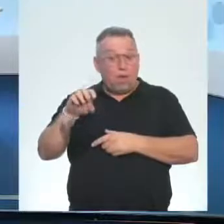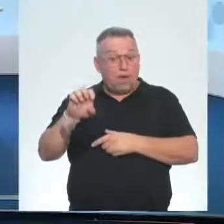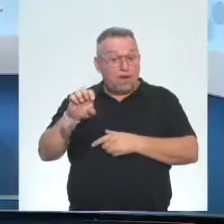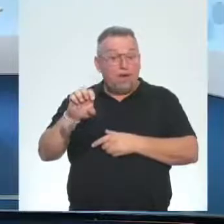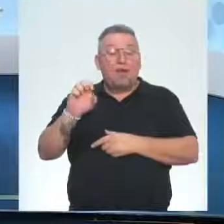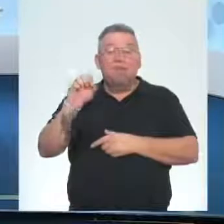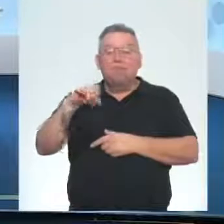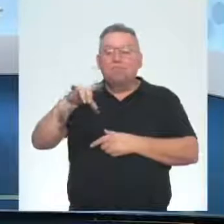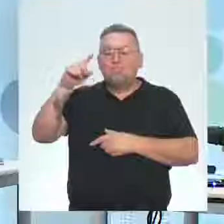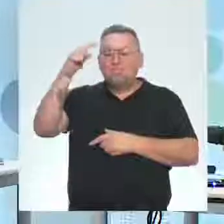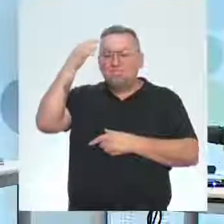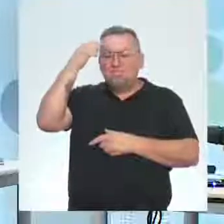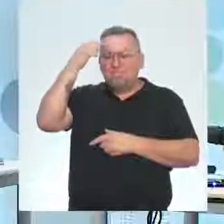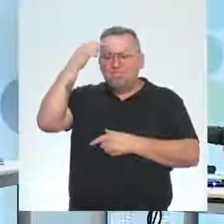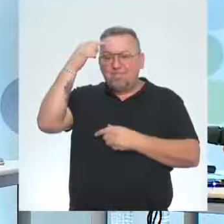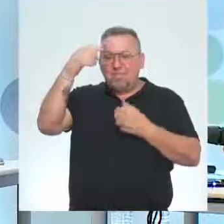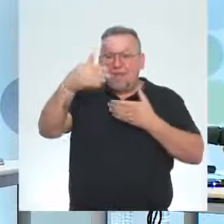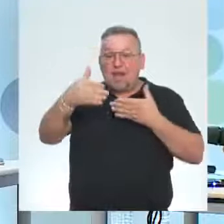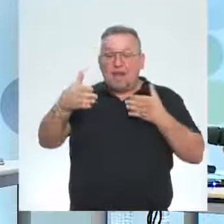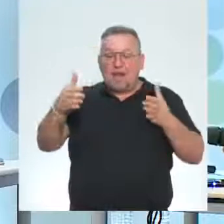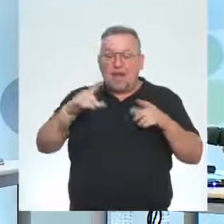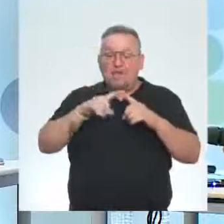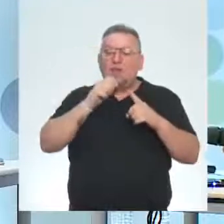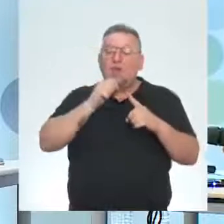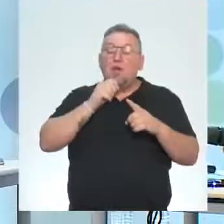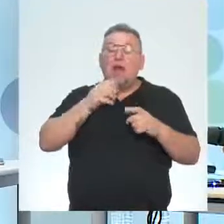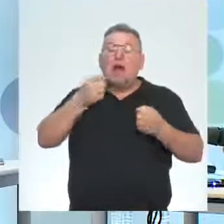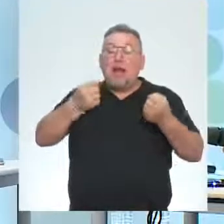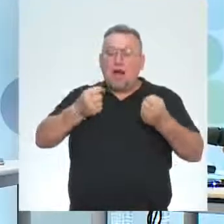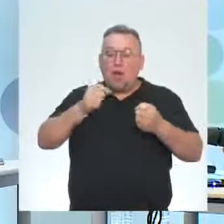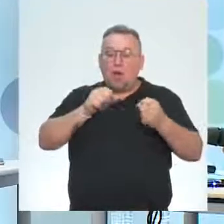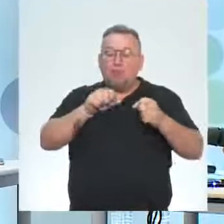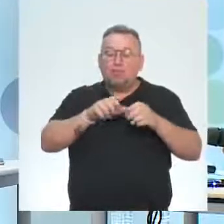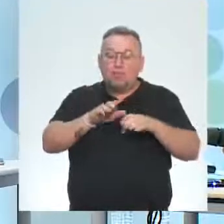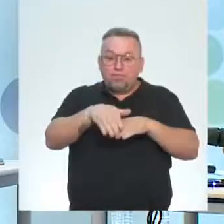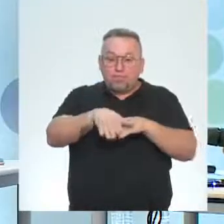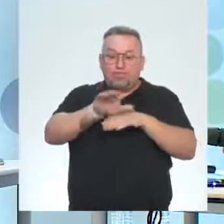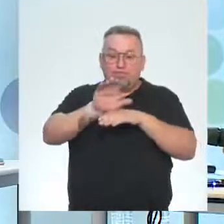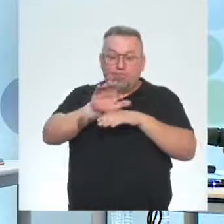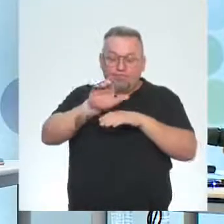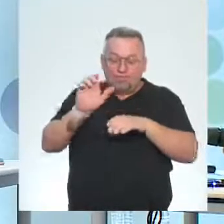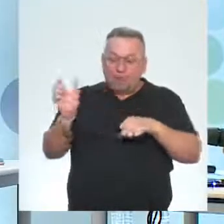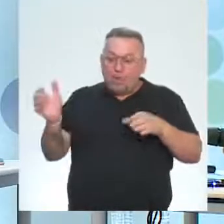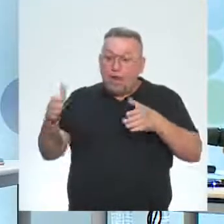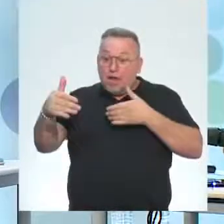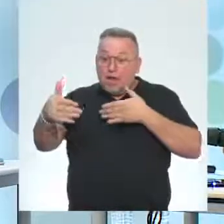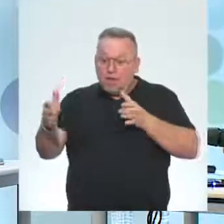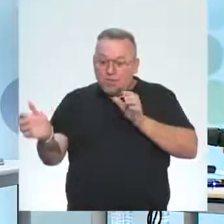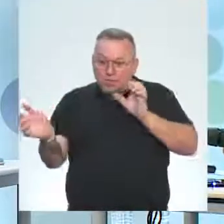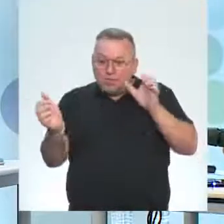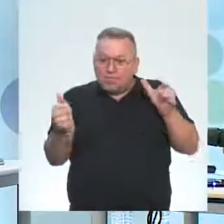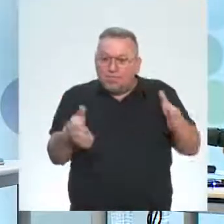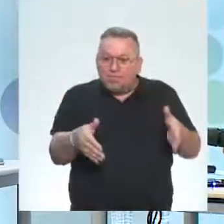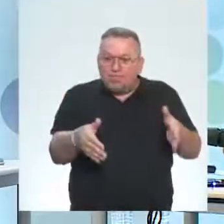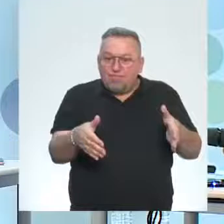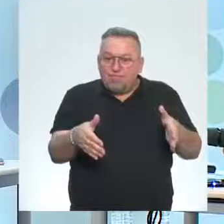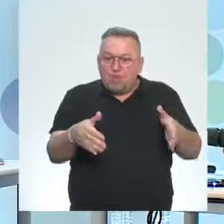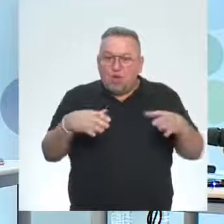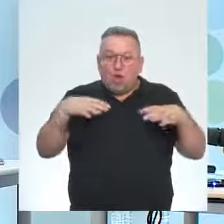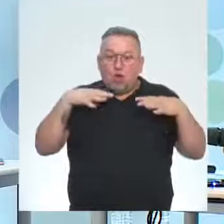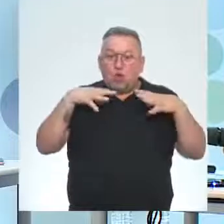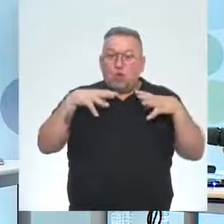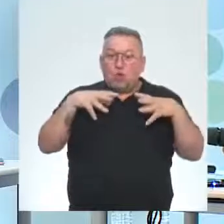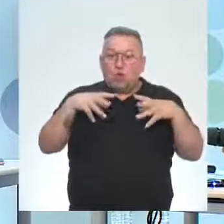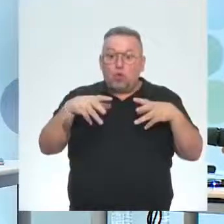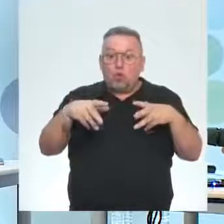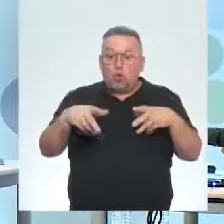caixa, por exemplo, você vai colocar dentro do porta-mala de um carro. Essa caixa ela vai ocupar um espaço. O tamanho total dessa